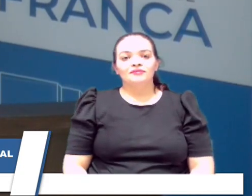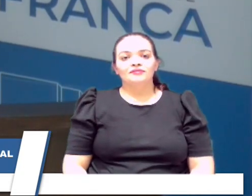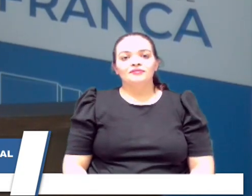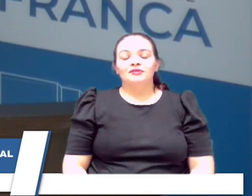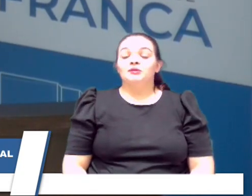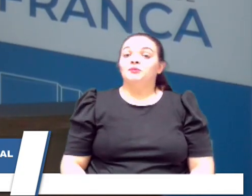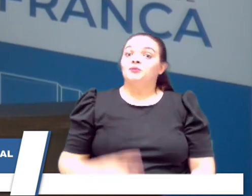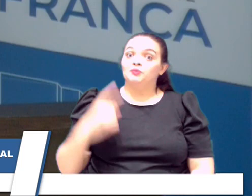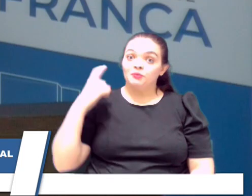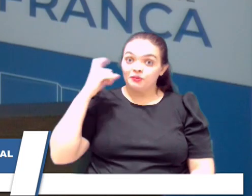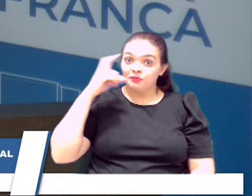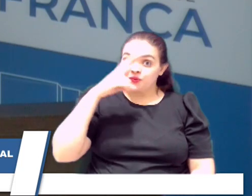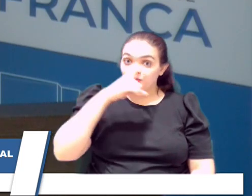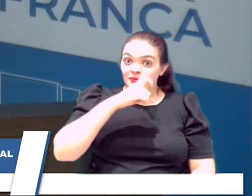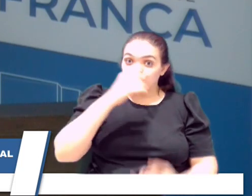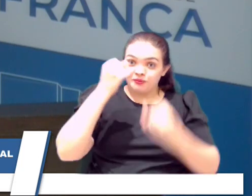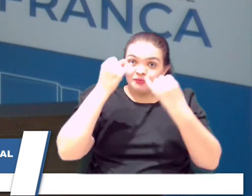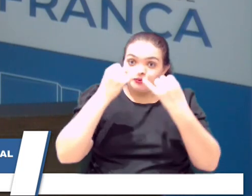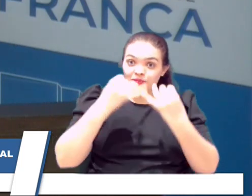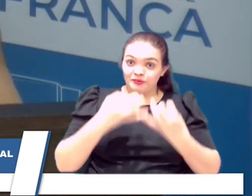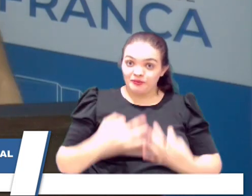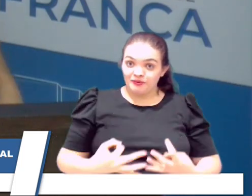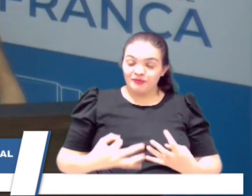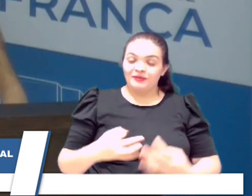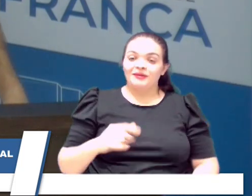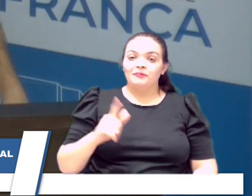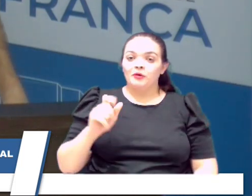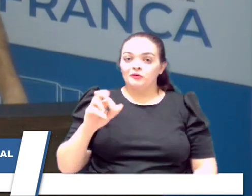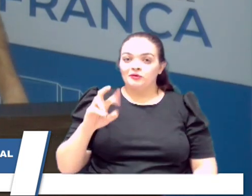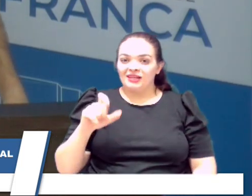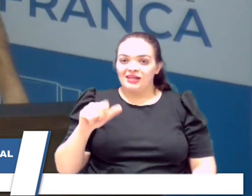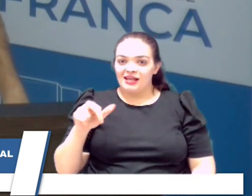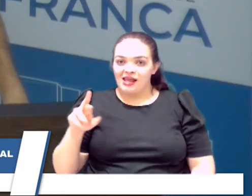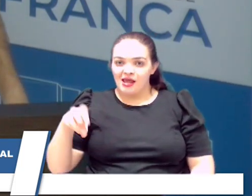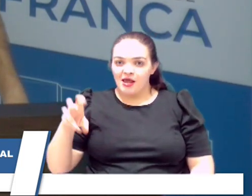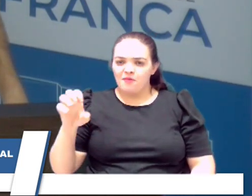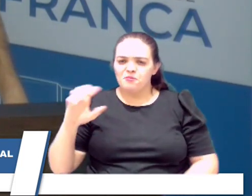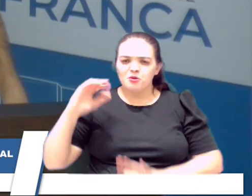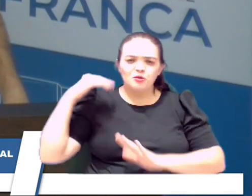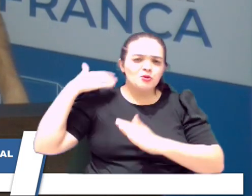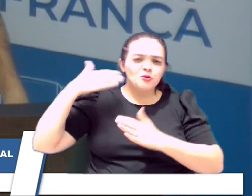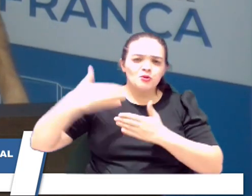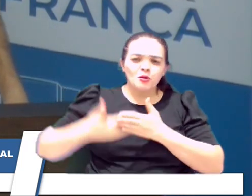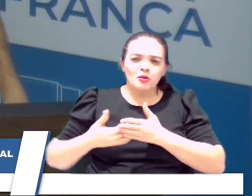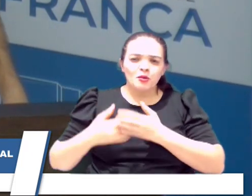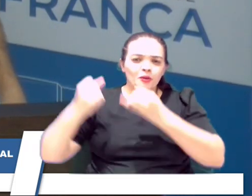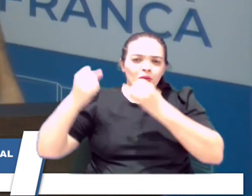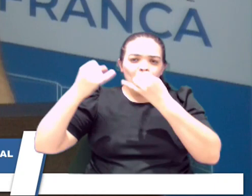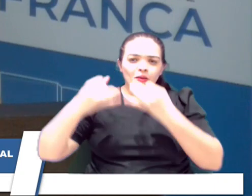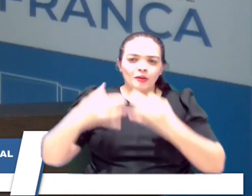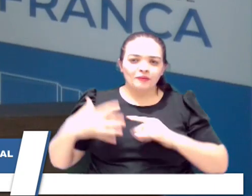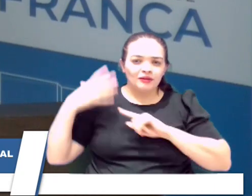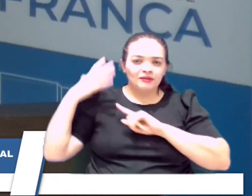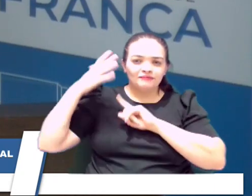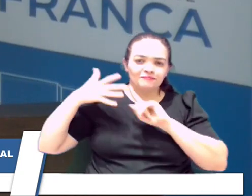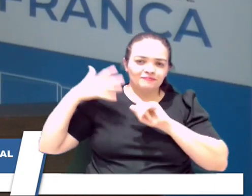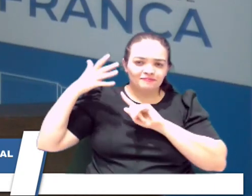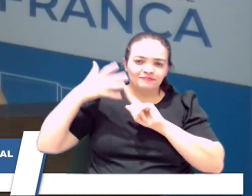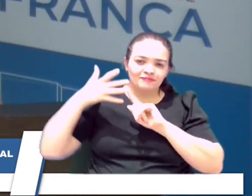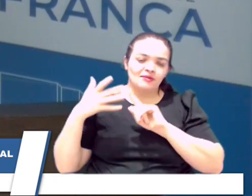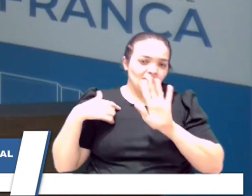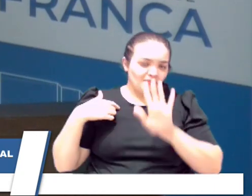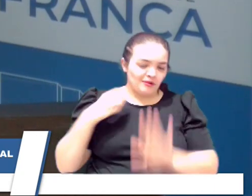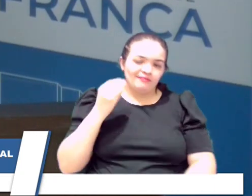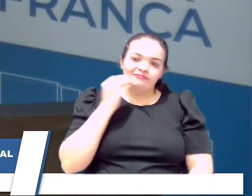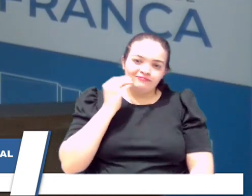Difícil falar depois do Guilherme, dessa banca toda aí, porque já contempla toda a nossa fala, mas vamos lá